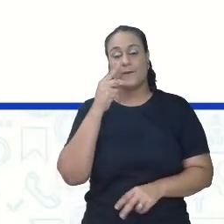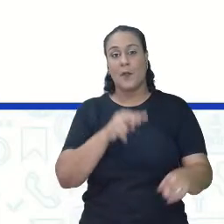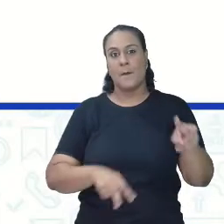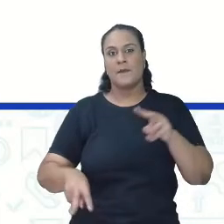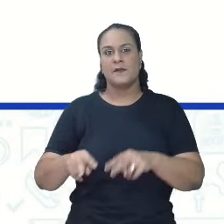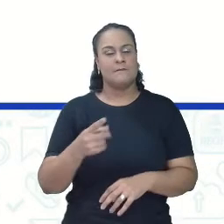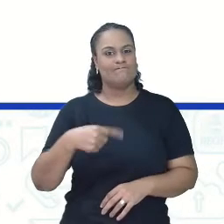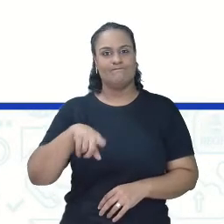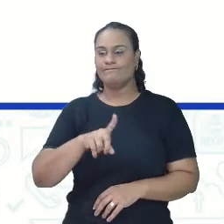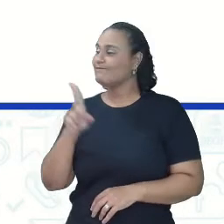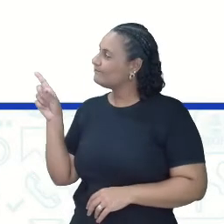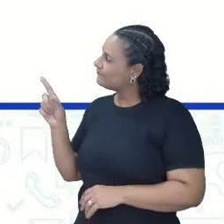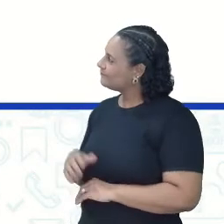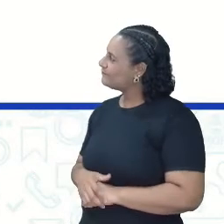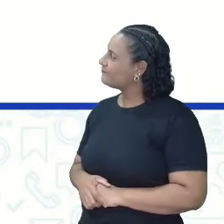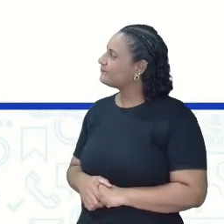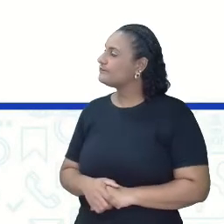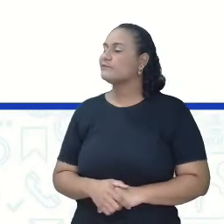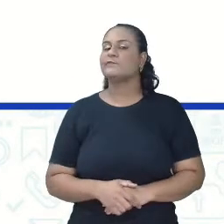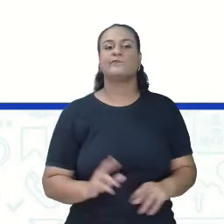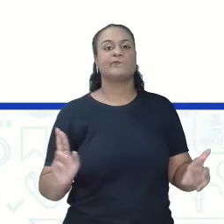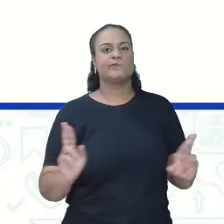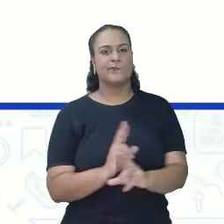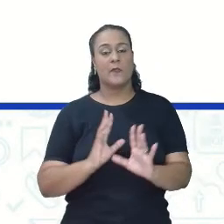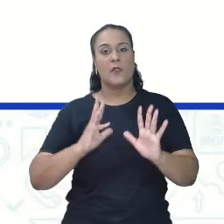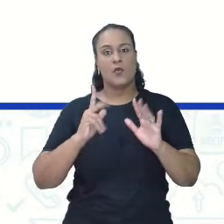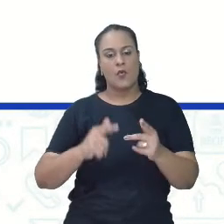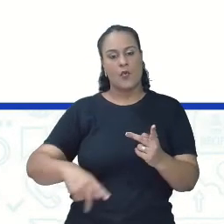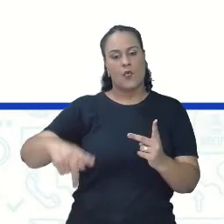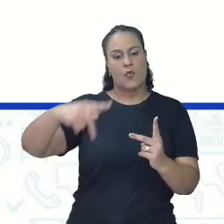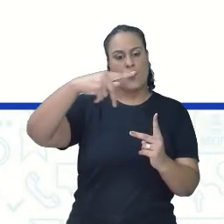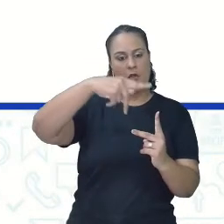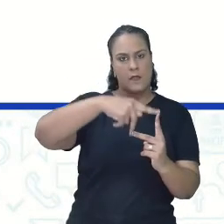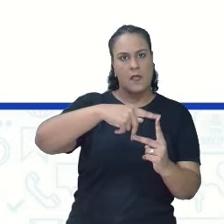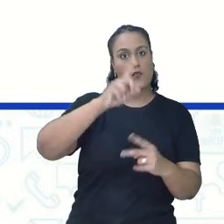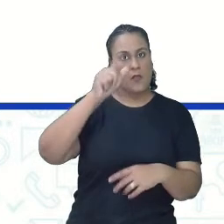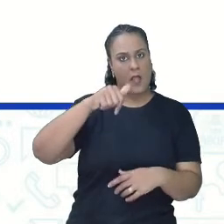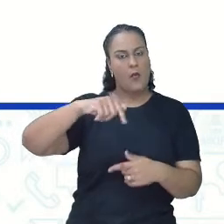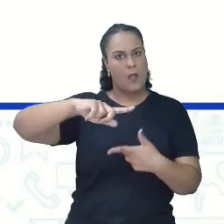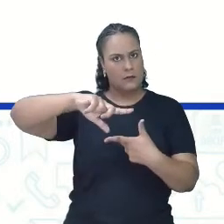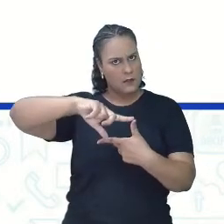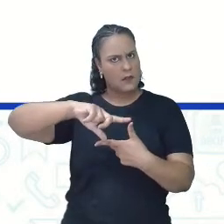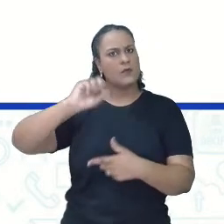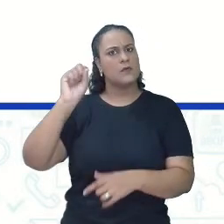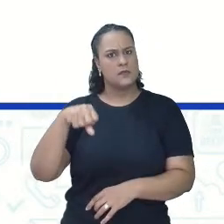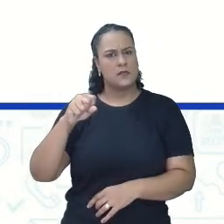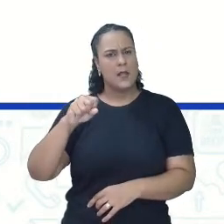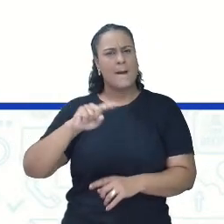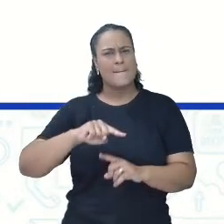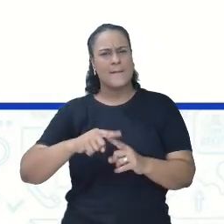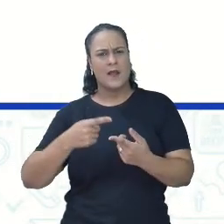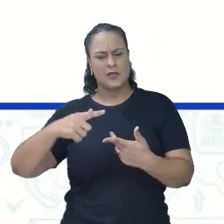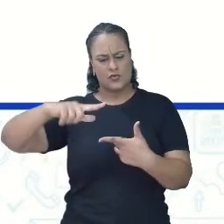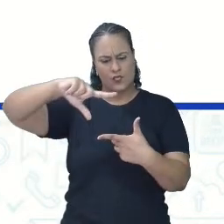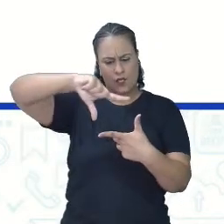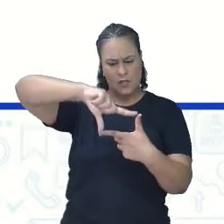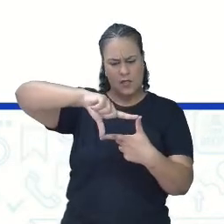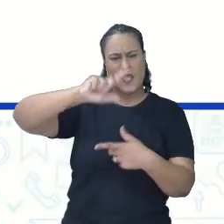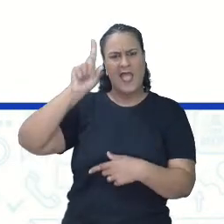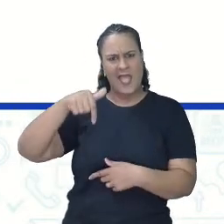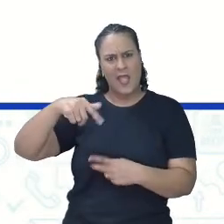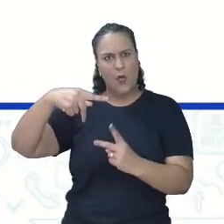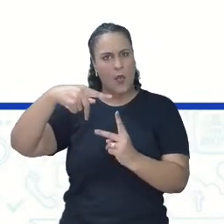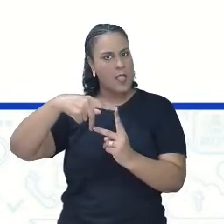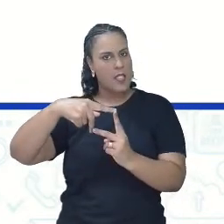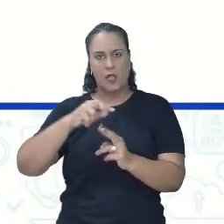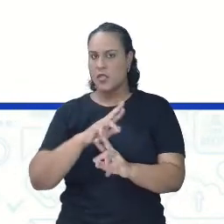não esquecer dessa relação. Todo quadrado vai ser um retângulo? Vai, professora. Agora, todo retângulo vai ser um quadrado?